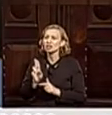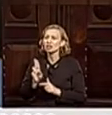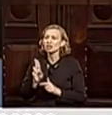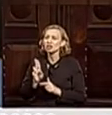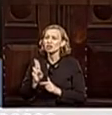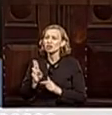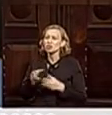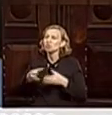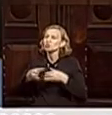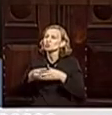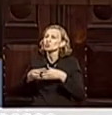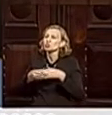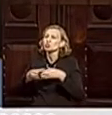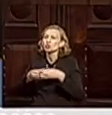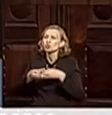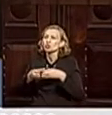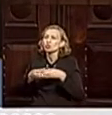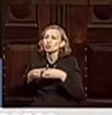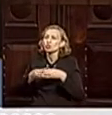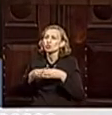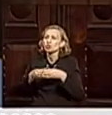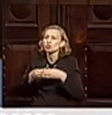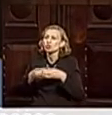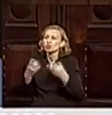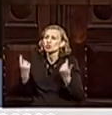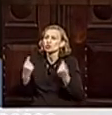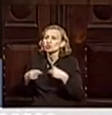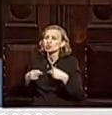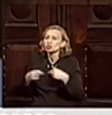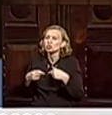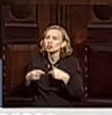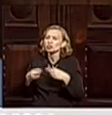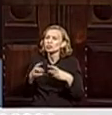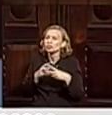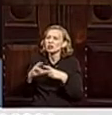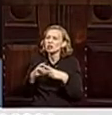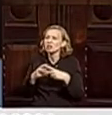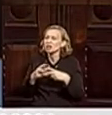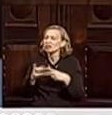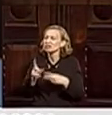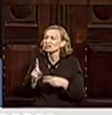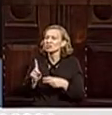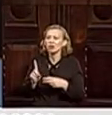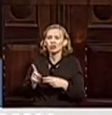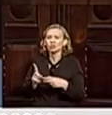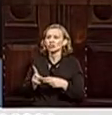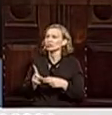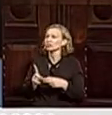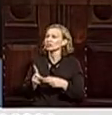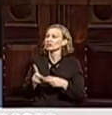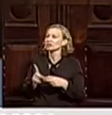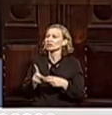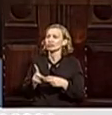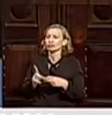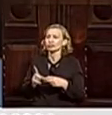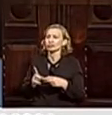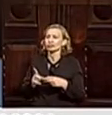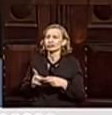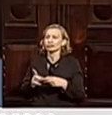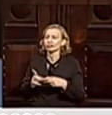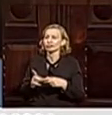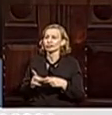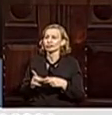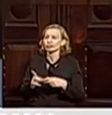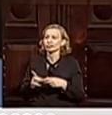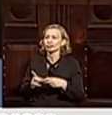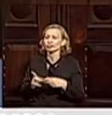se apropriar e falar em nome da Assembleia Legislativa se não for uma decisão encaminhada por alguma das suas